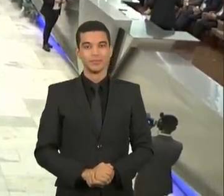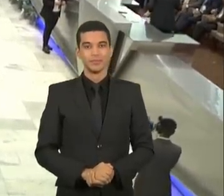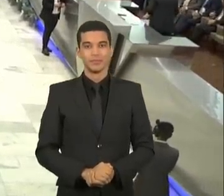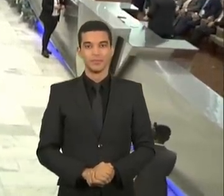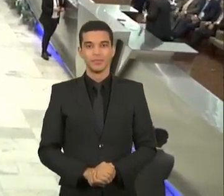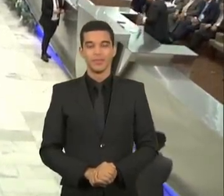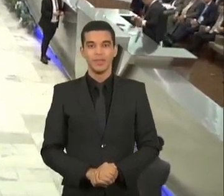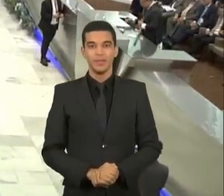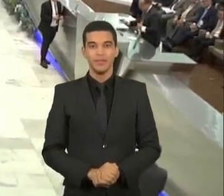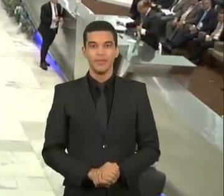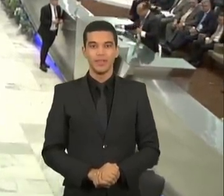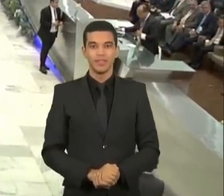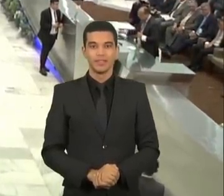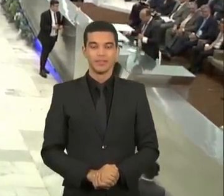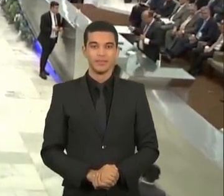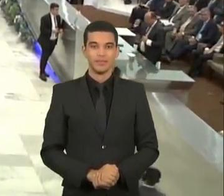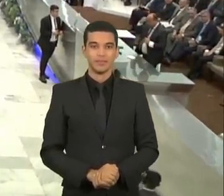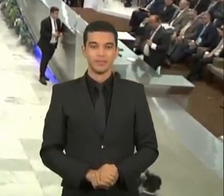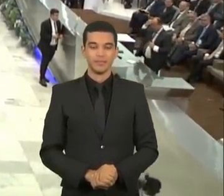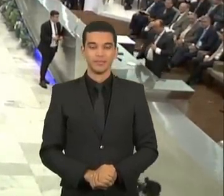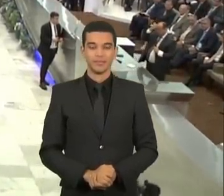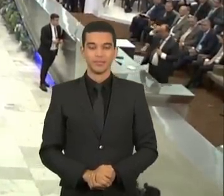Glória a